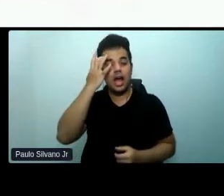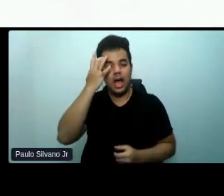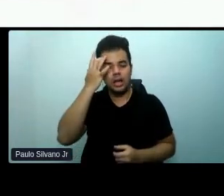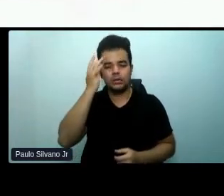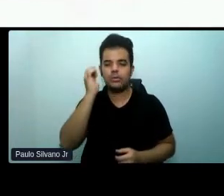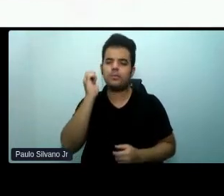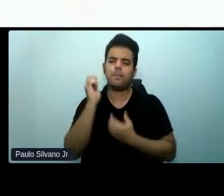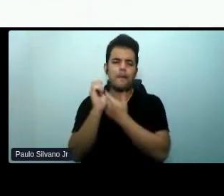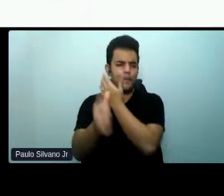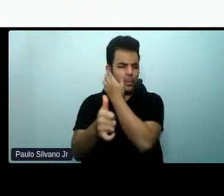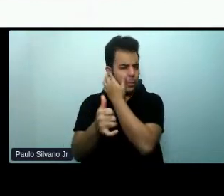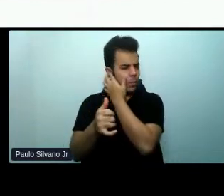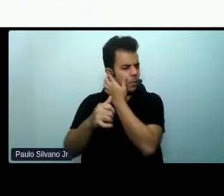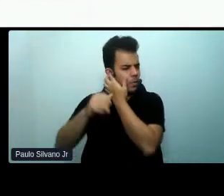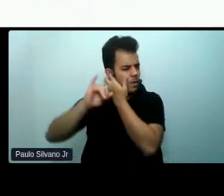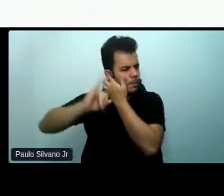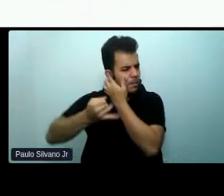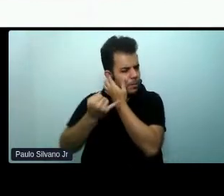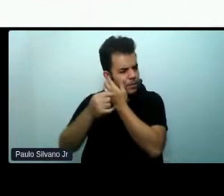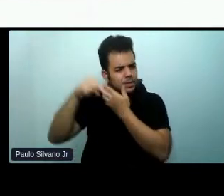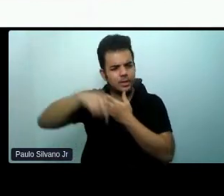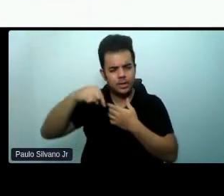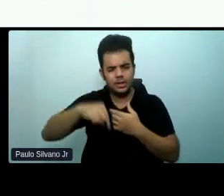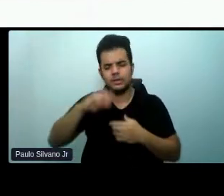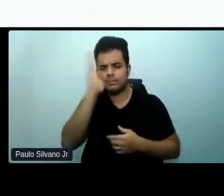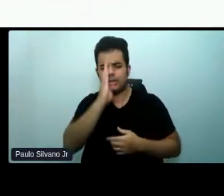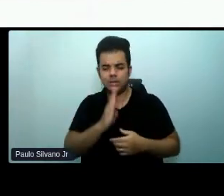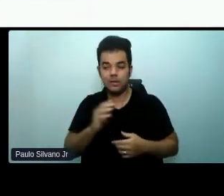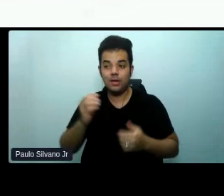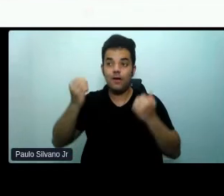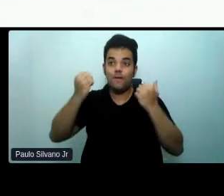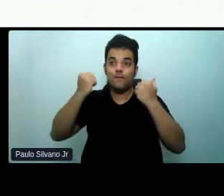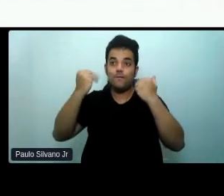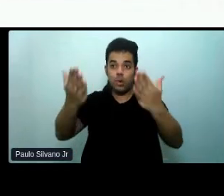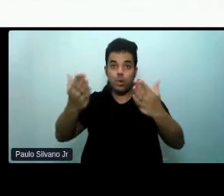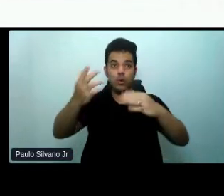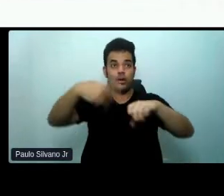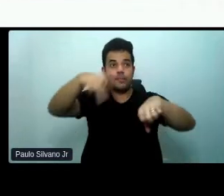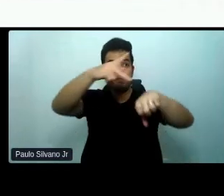pouco aproveitado no Brasil. No exterior, você tem